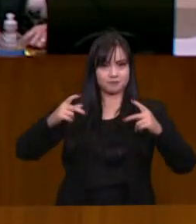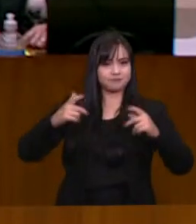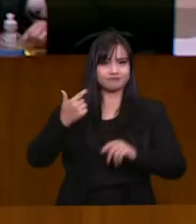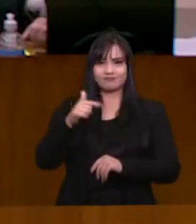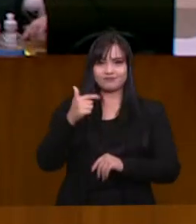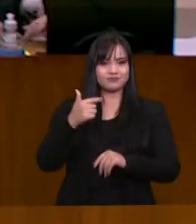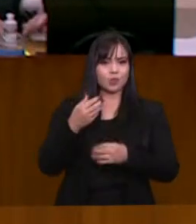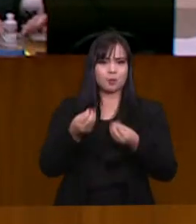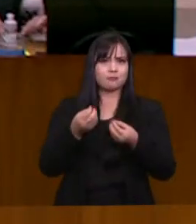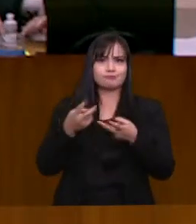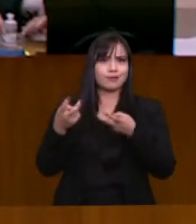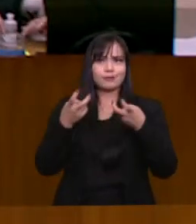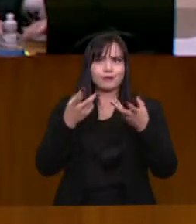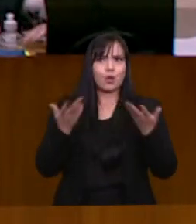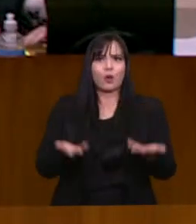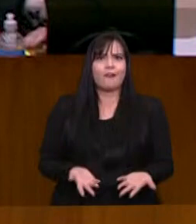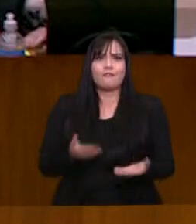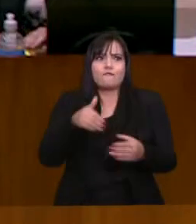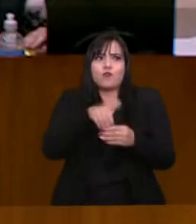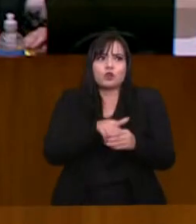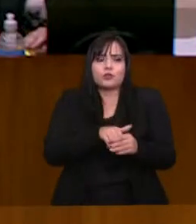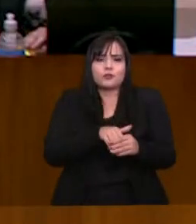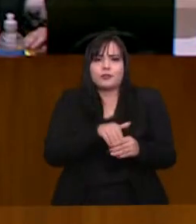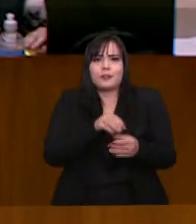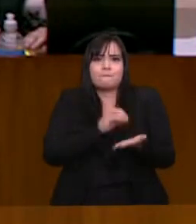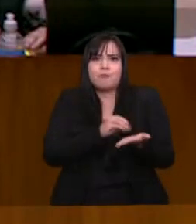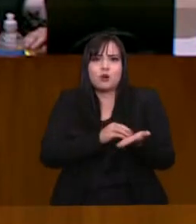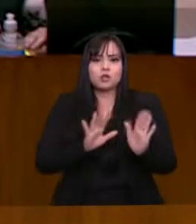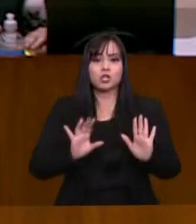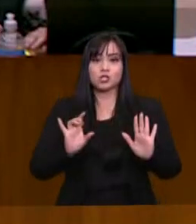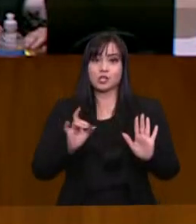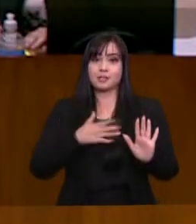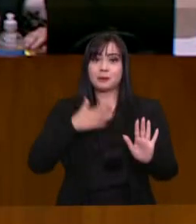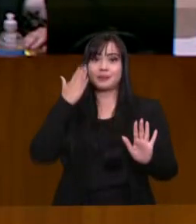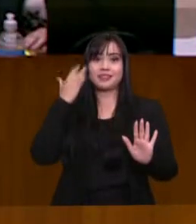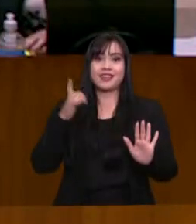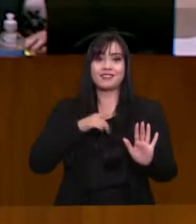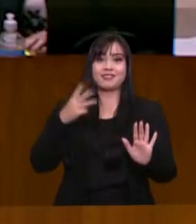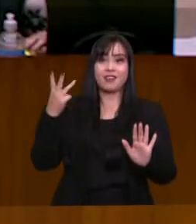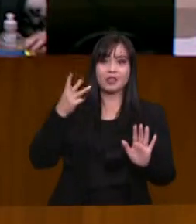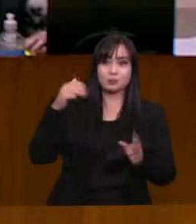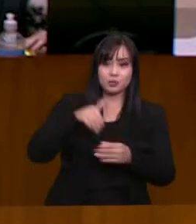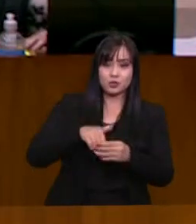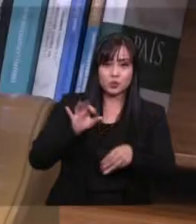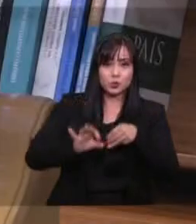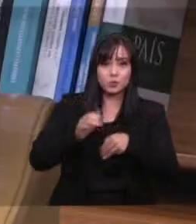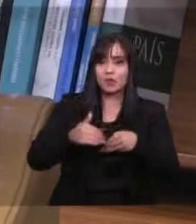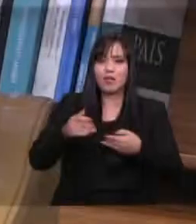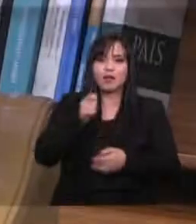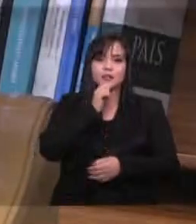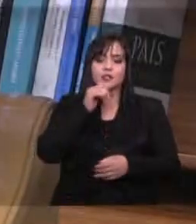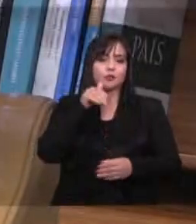nós não temos como identificar os votos faltando sabemos apenas que há três meninos que ainda não votaram